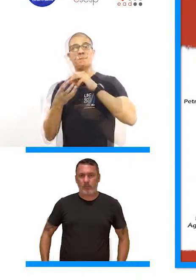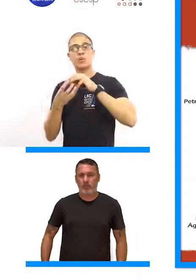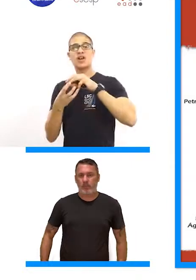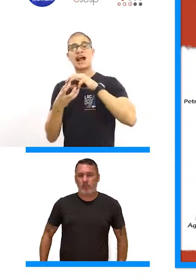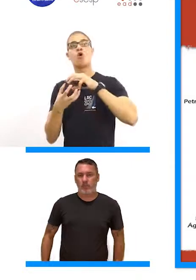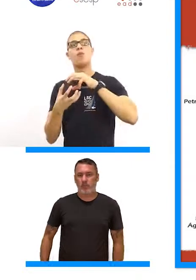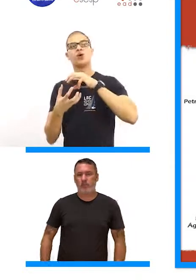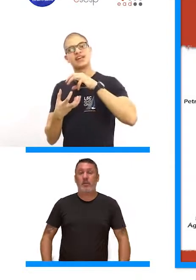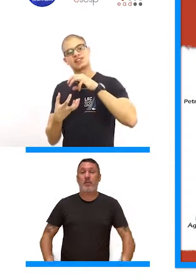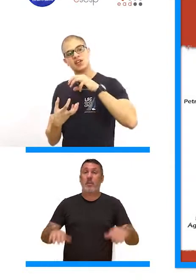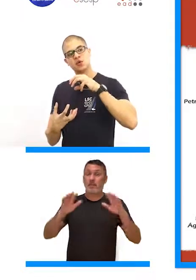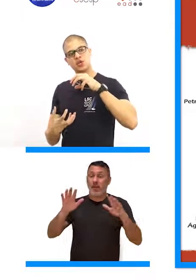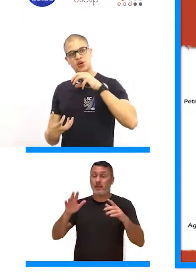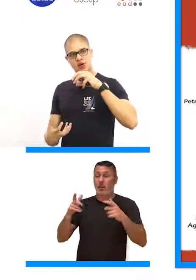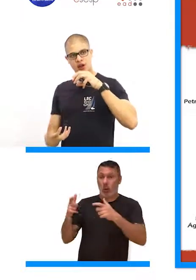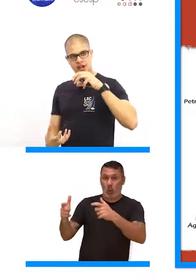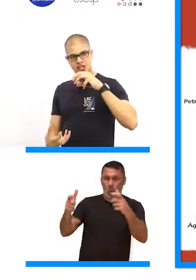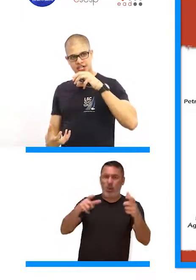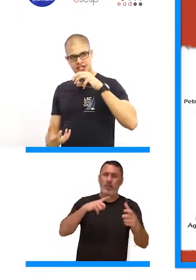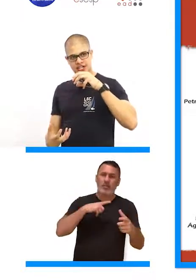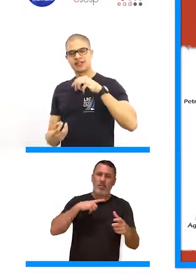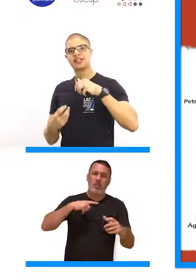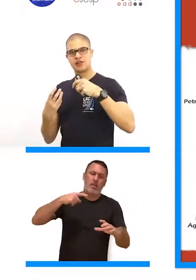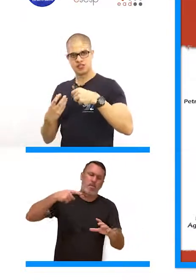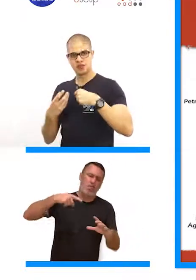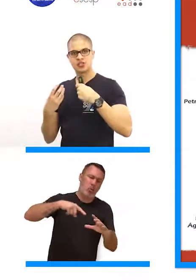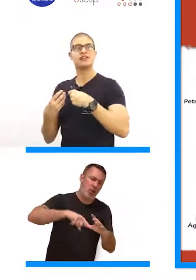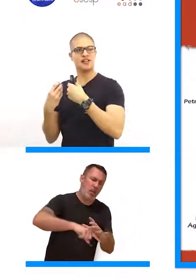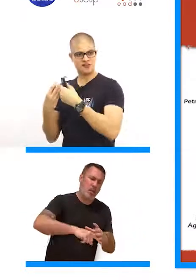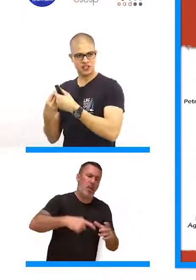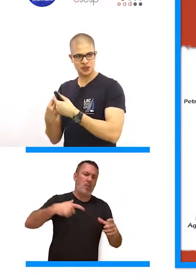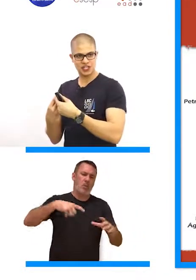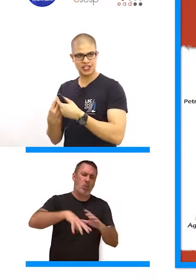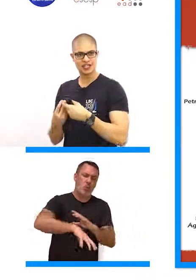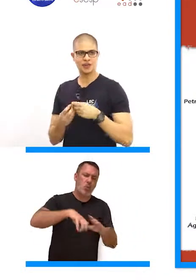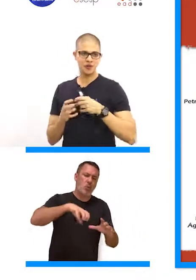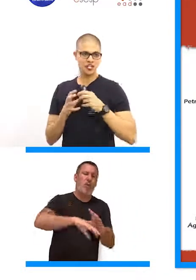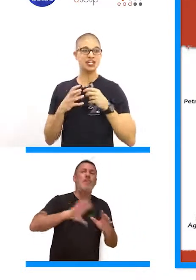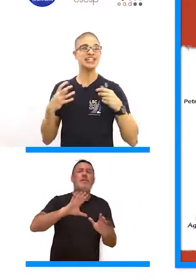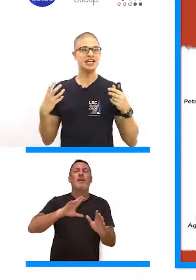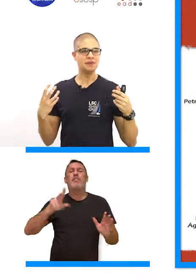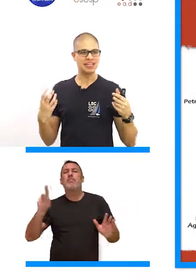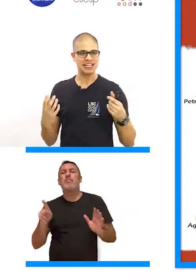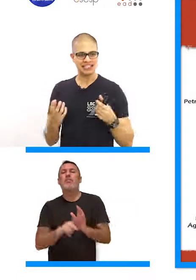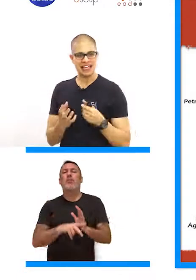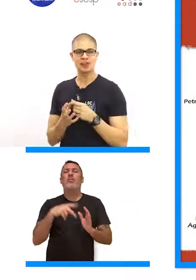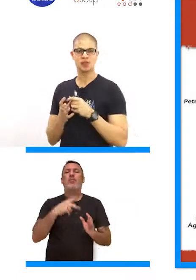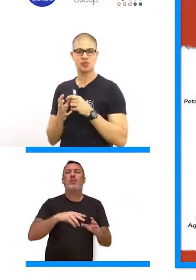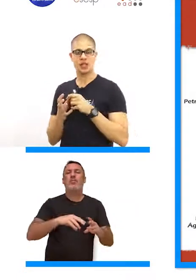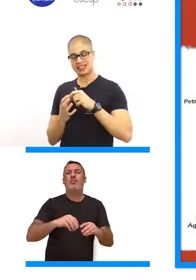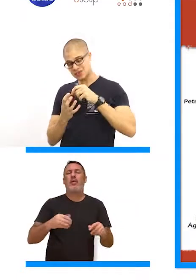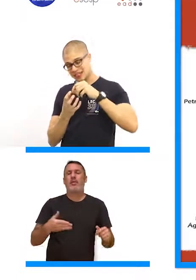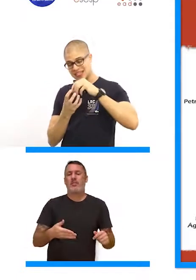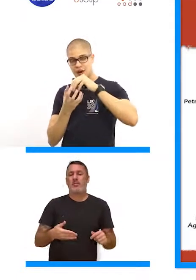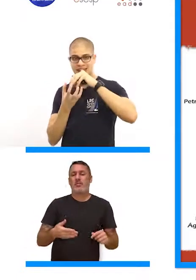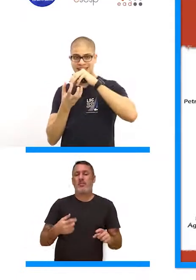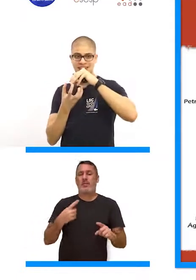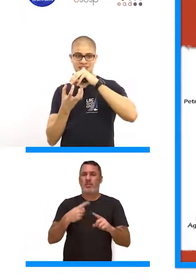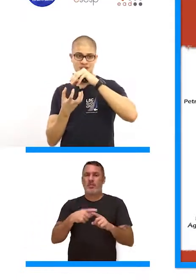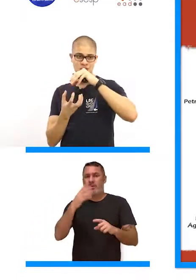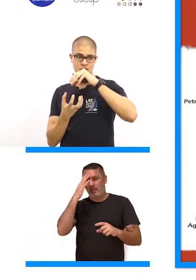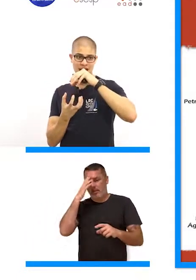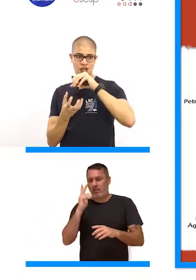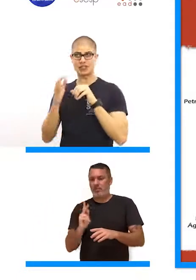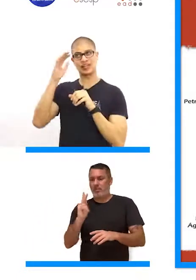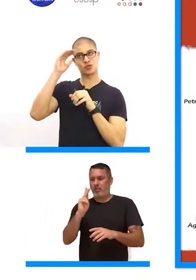que, por acomodação geológica, claro, estamos definindo aqui uma dinâmica interna do nosso planeta. Esse material ele